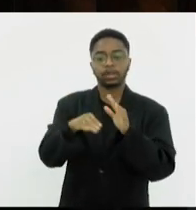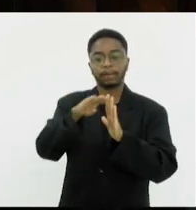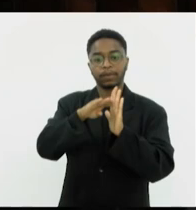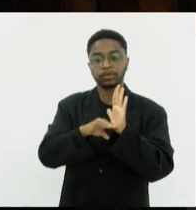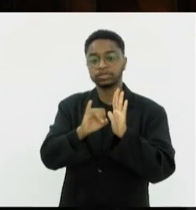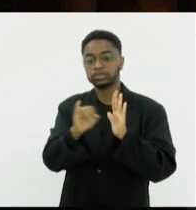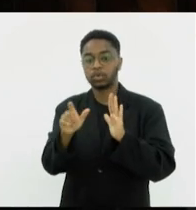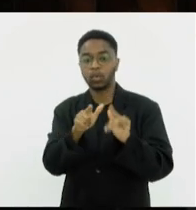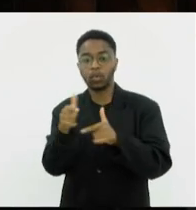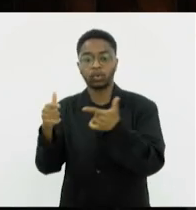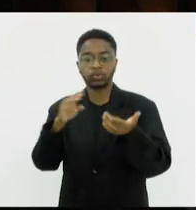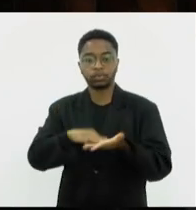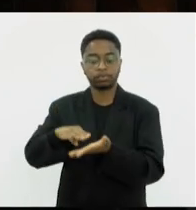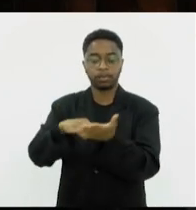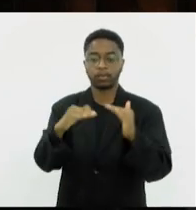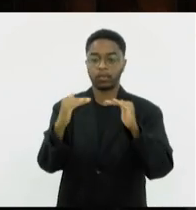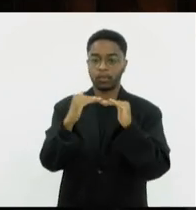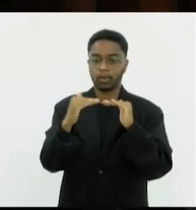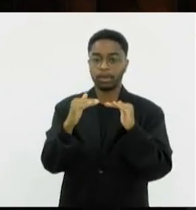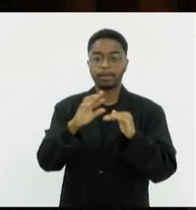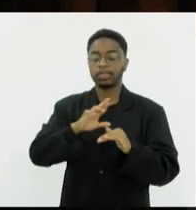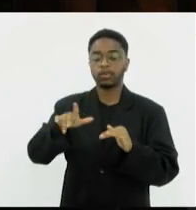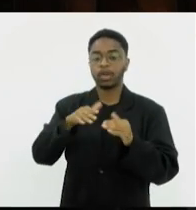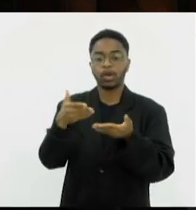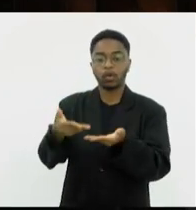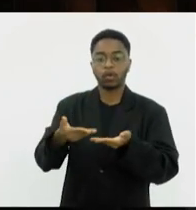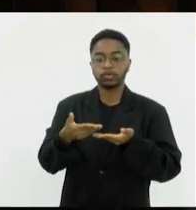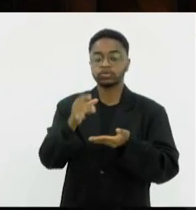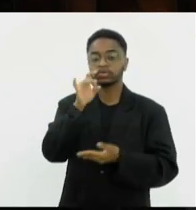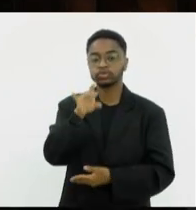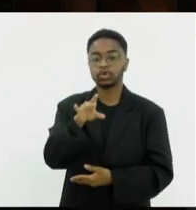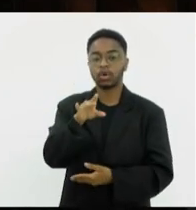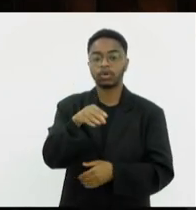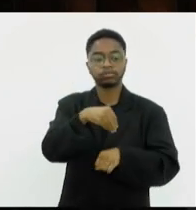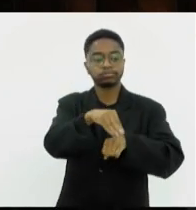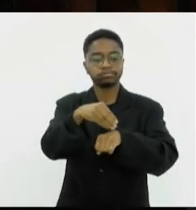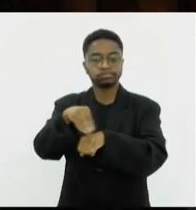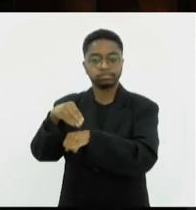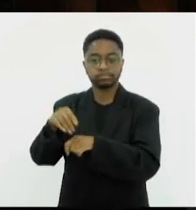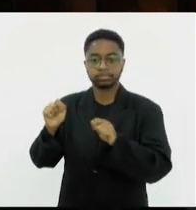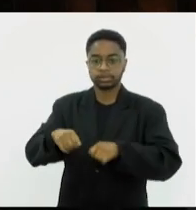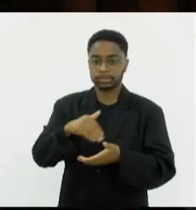demais membros. Não trata-se de convocação, apenas encaminhamento para